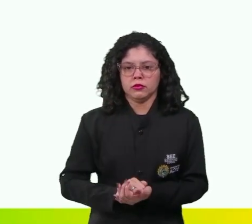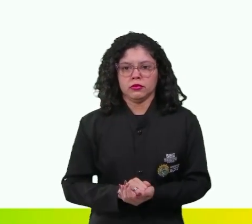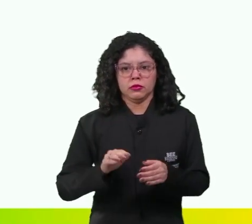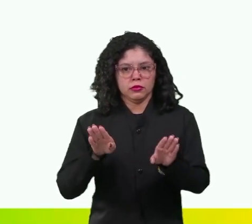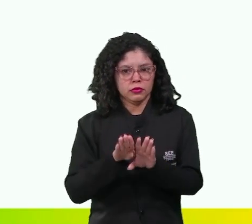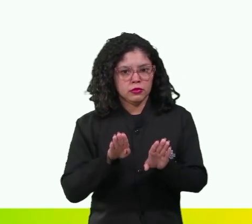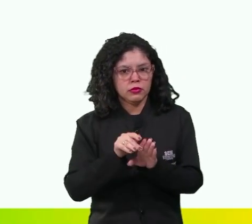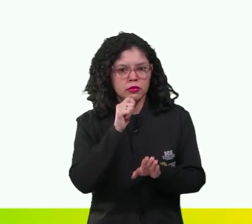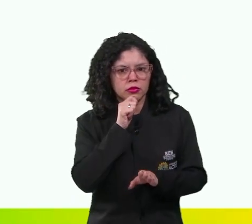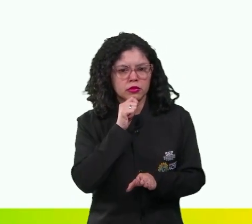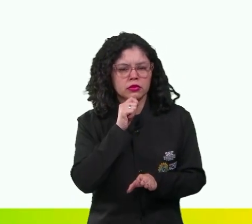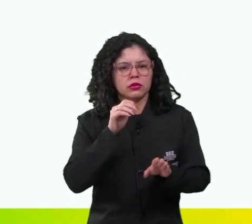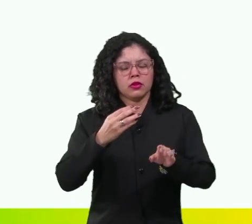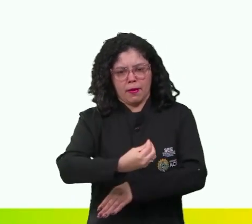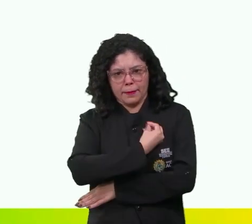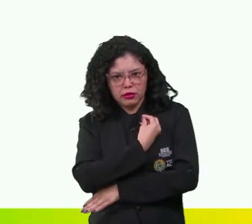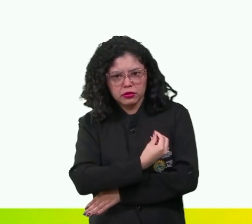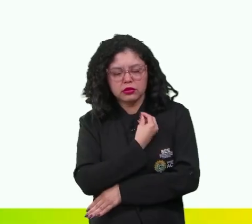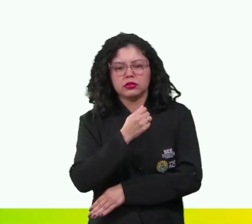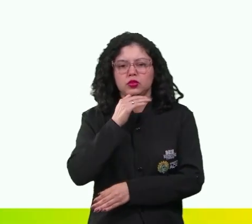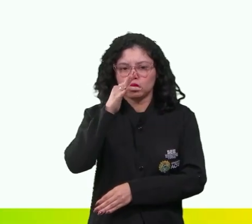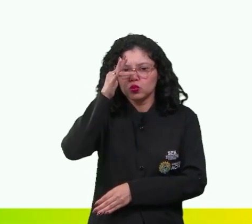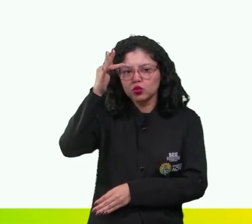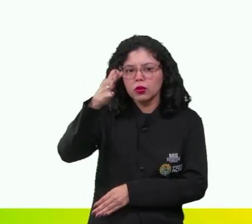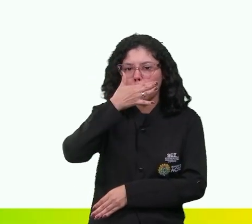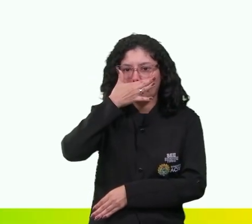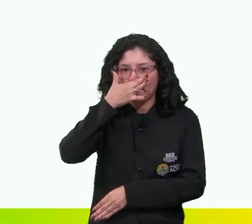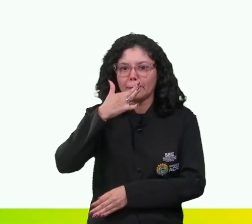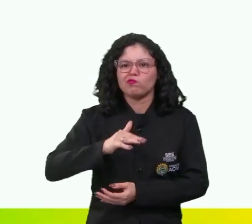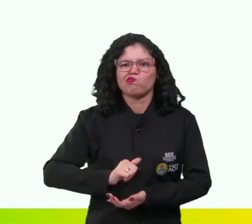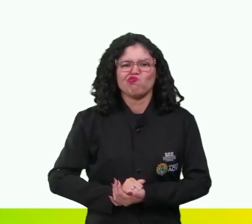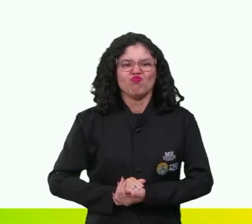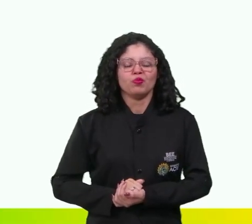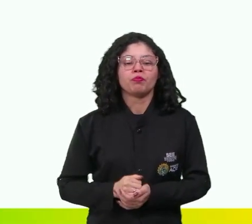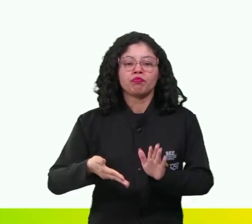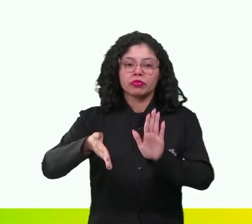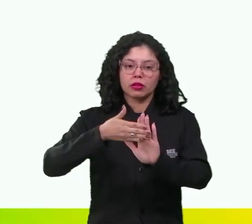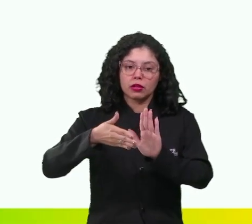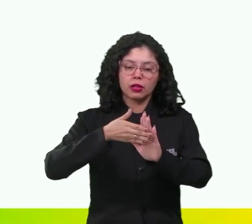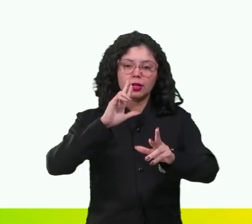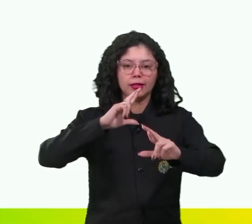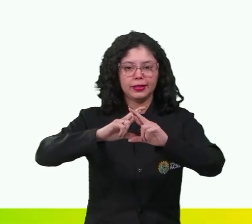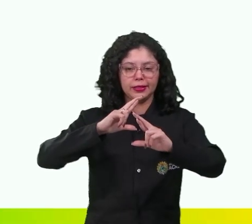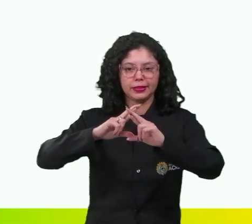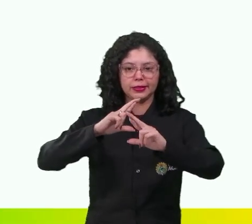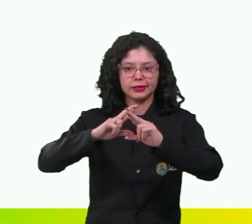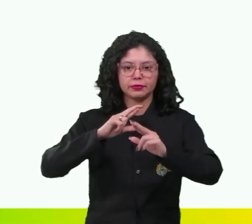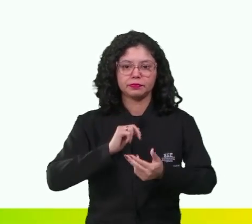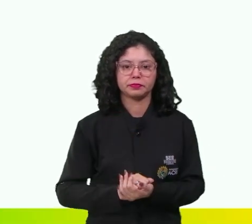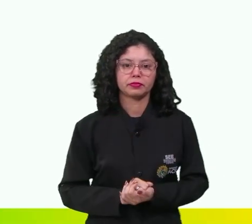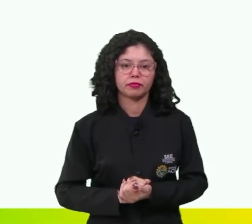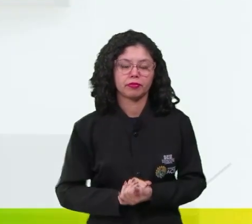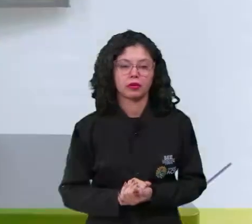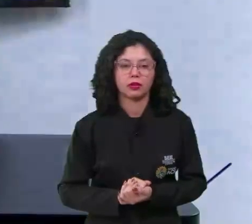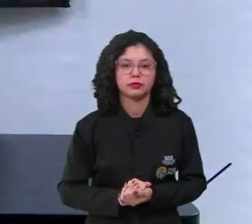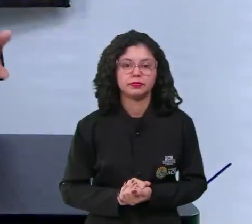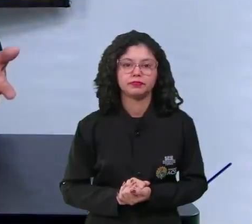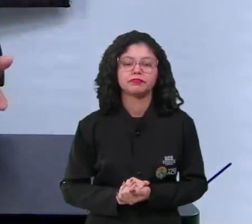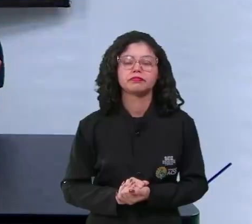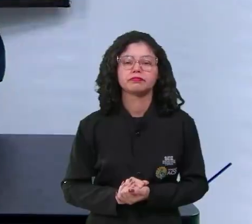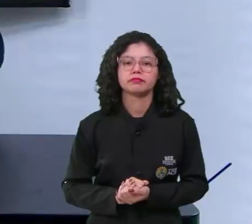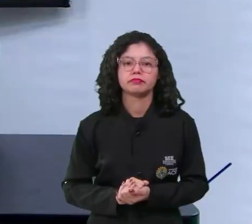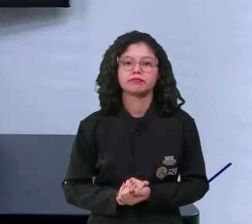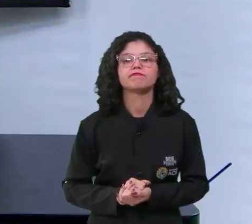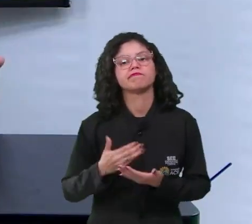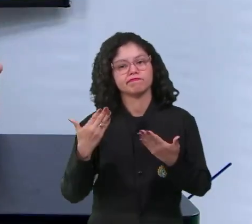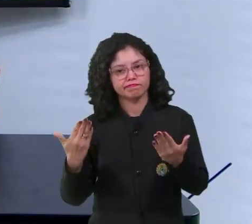bem-estar das gerações presentes e futuras, promovendo o que a gente fala e muito, que é a